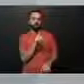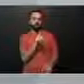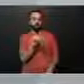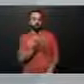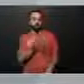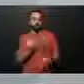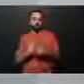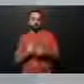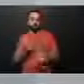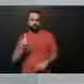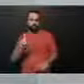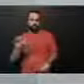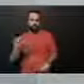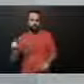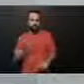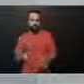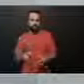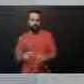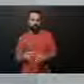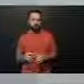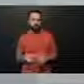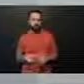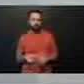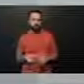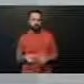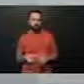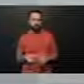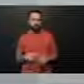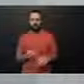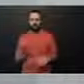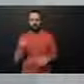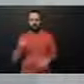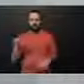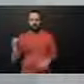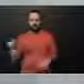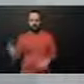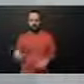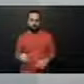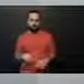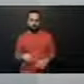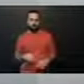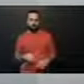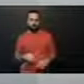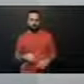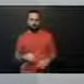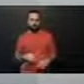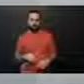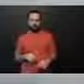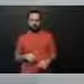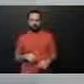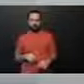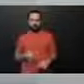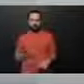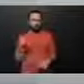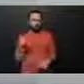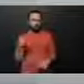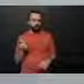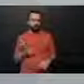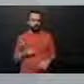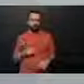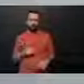seja, 2 grupinhos de 100, 200. E o mesmo raciocínio eu vou fazer